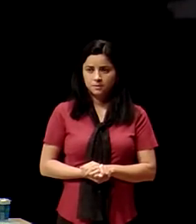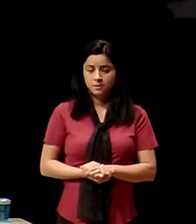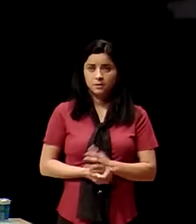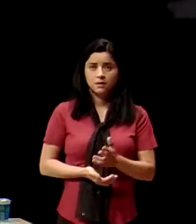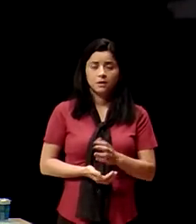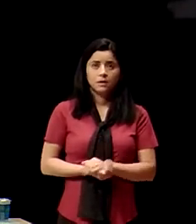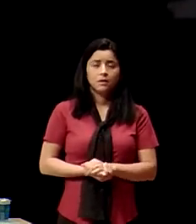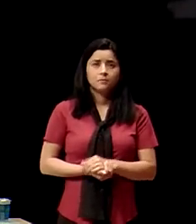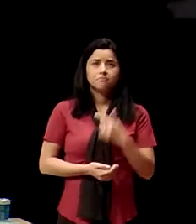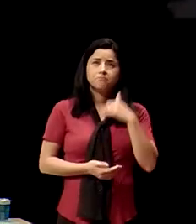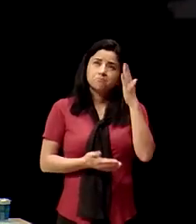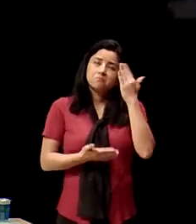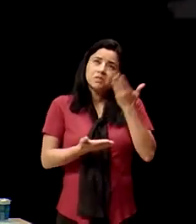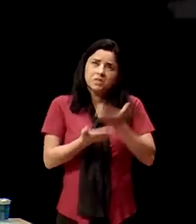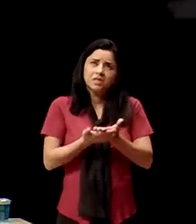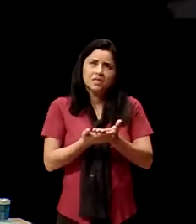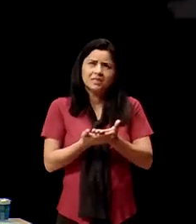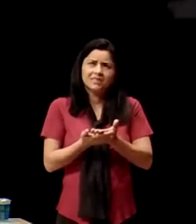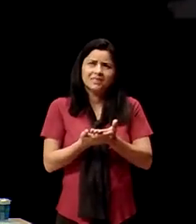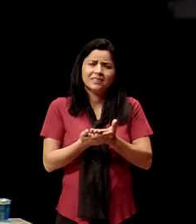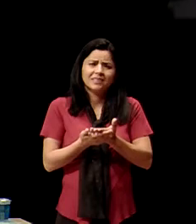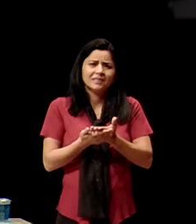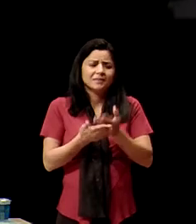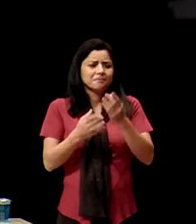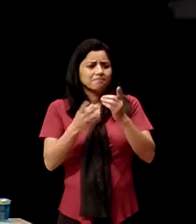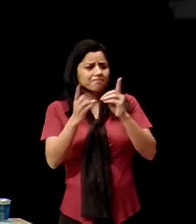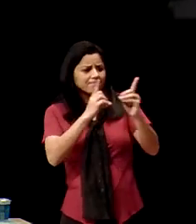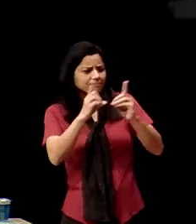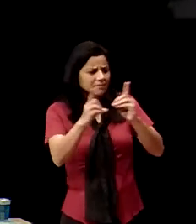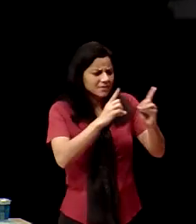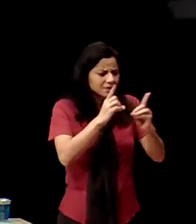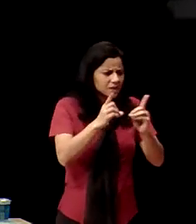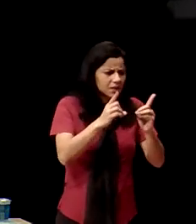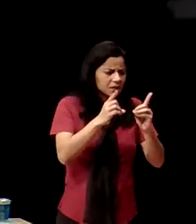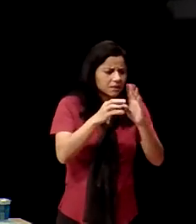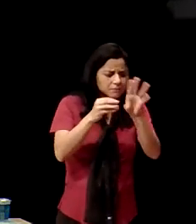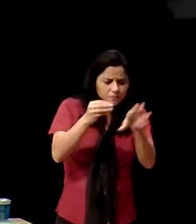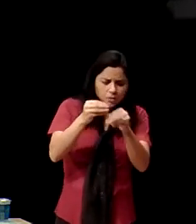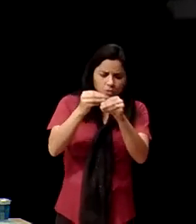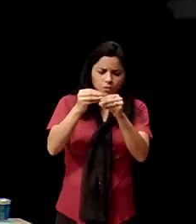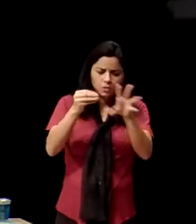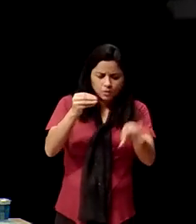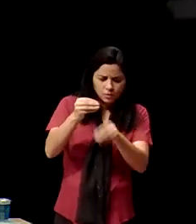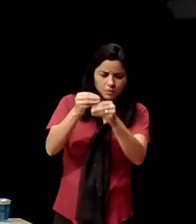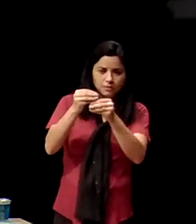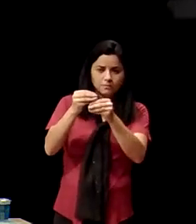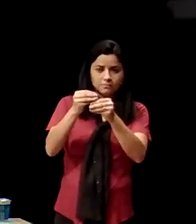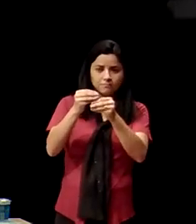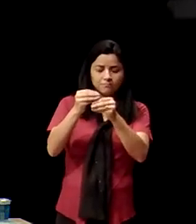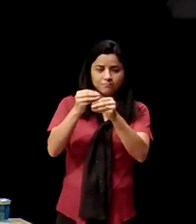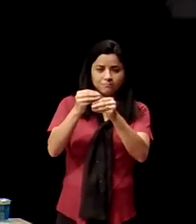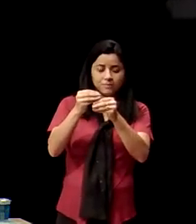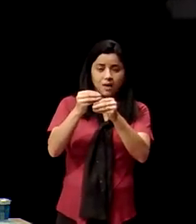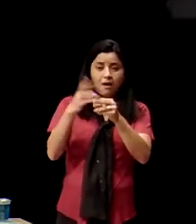mission. Eu creio que esse tipo de discurso preenche a função